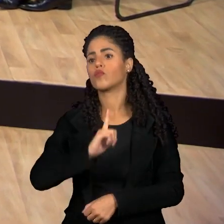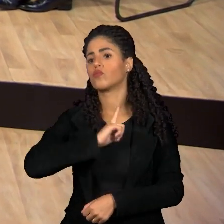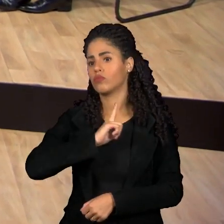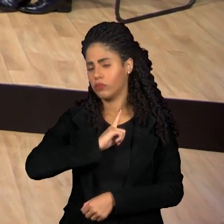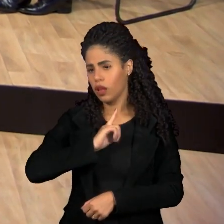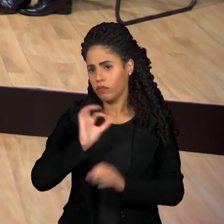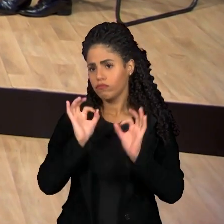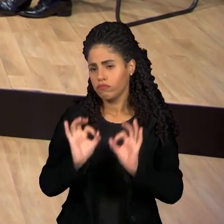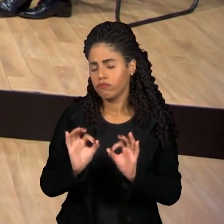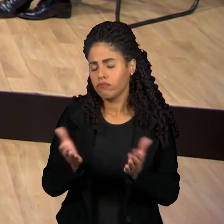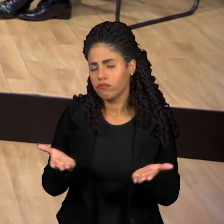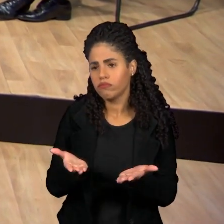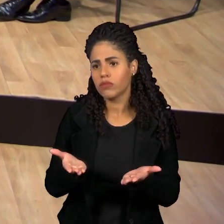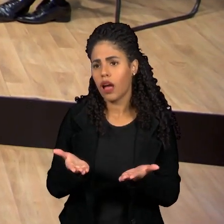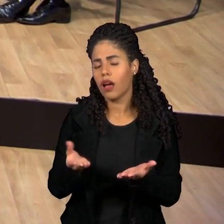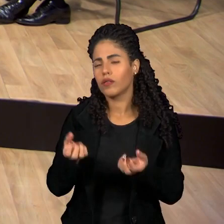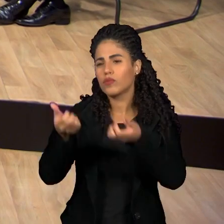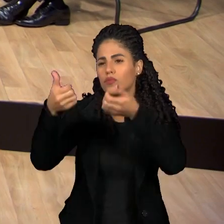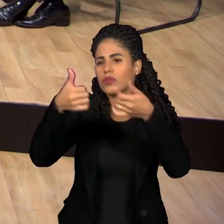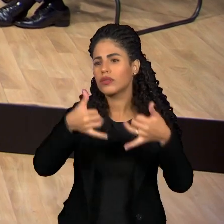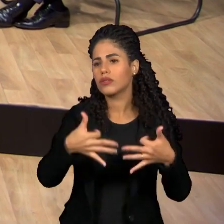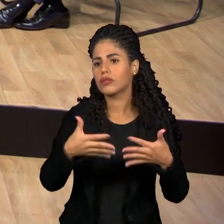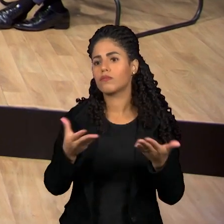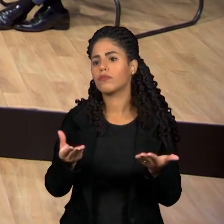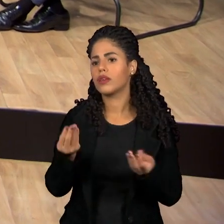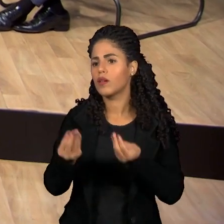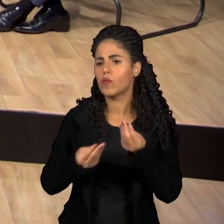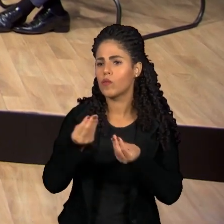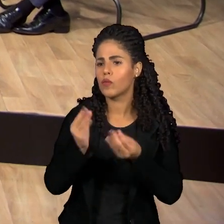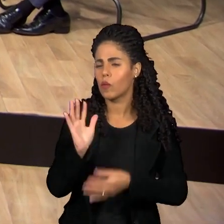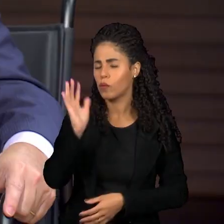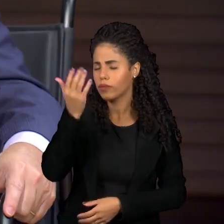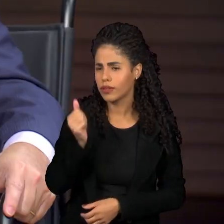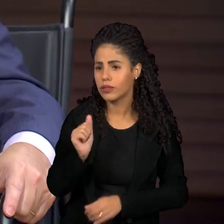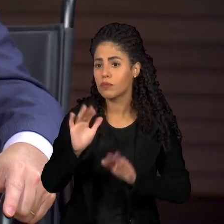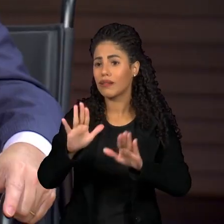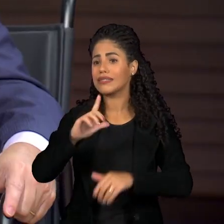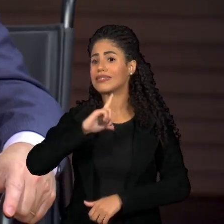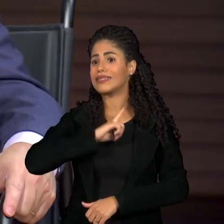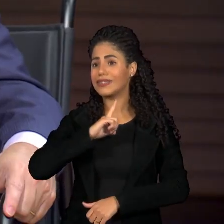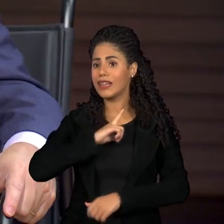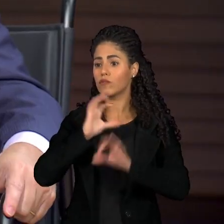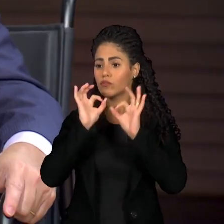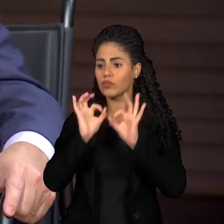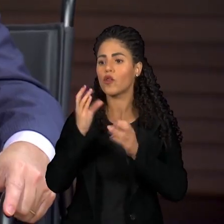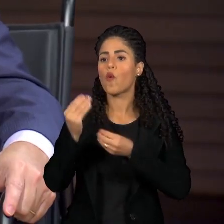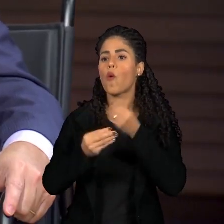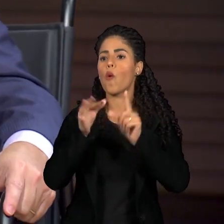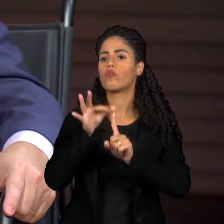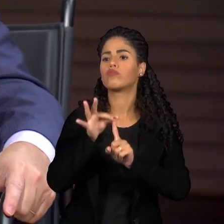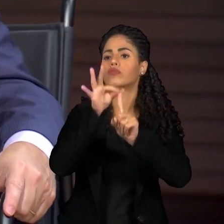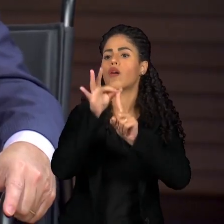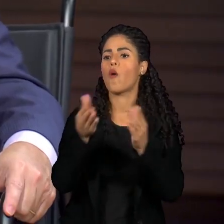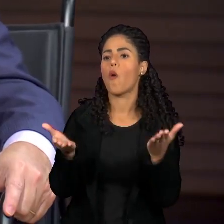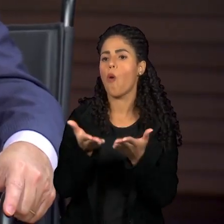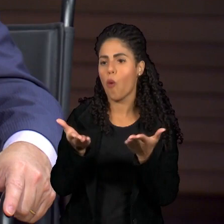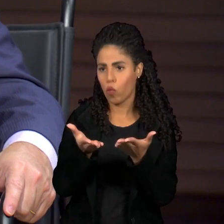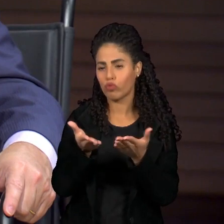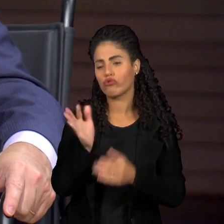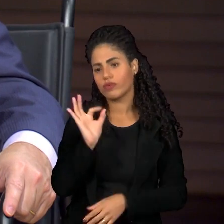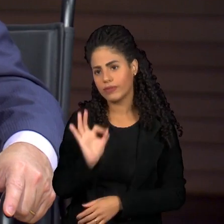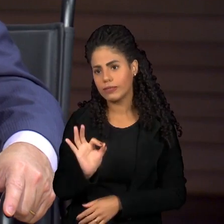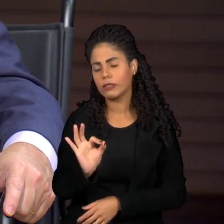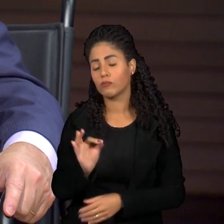querendo aqui elucidar totalmente o fenômeno, mas tem muito a ver com o protagonismo do plenário.